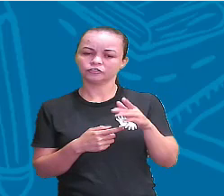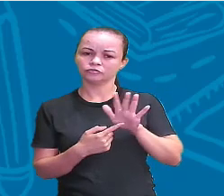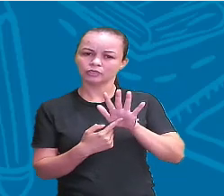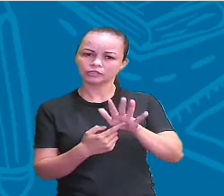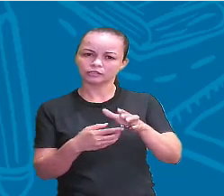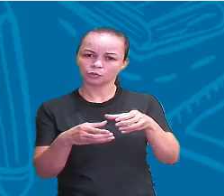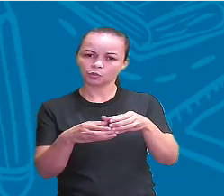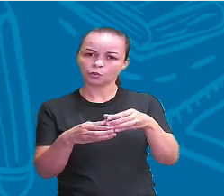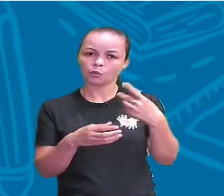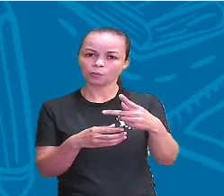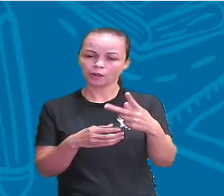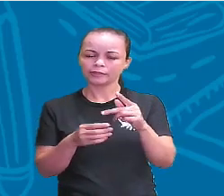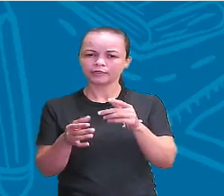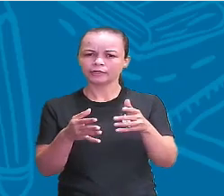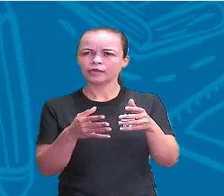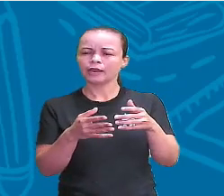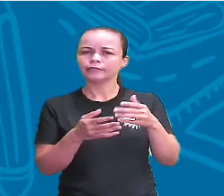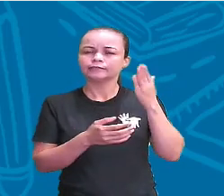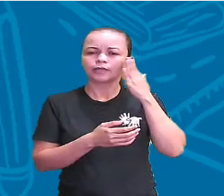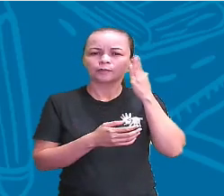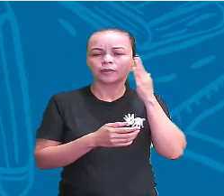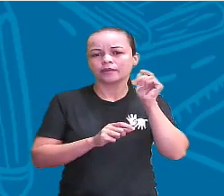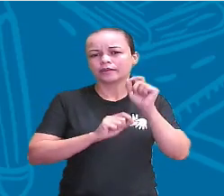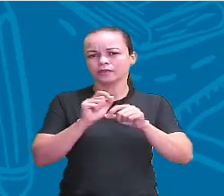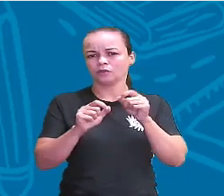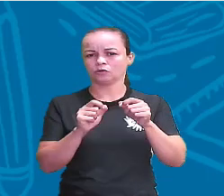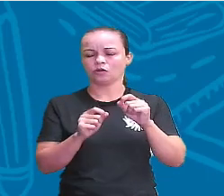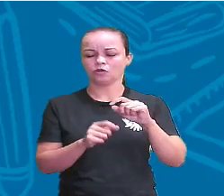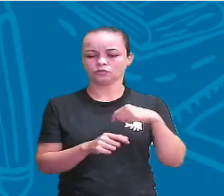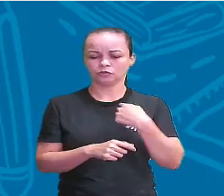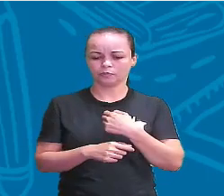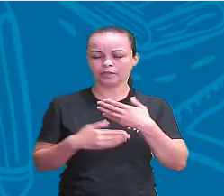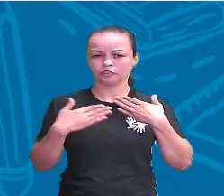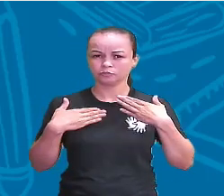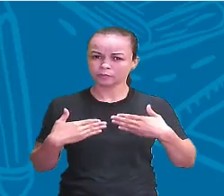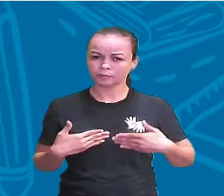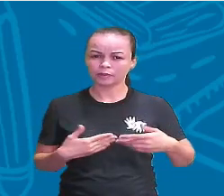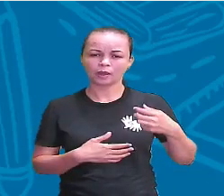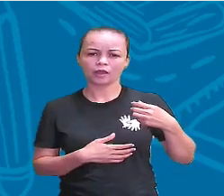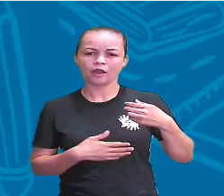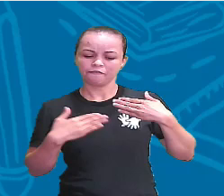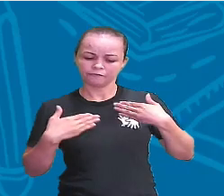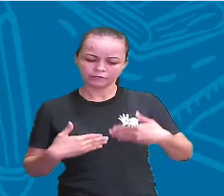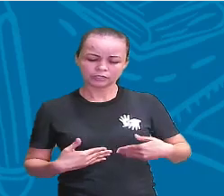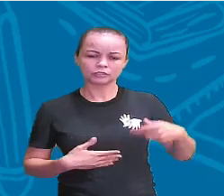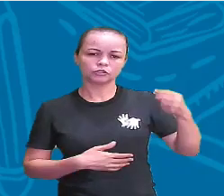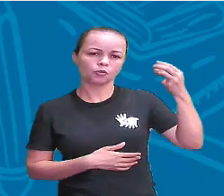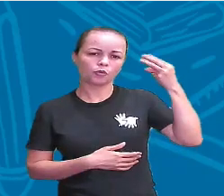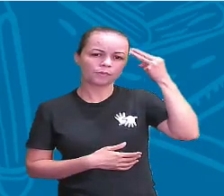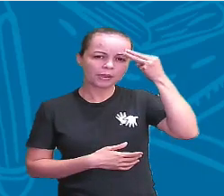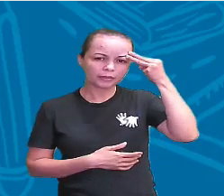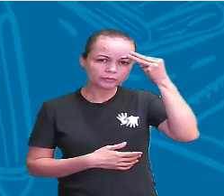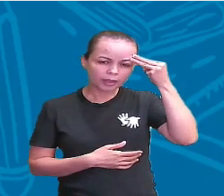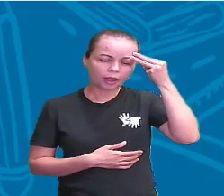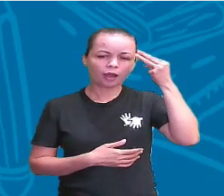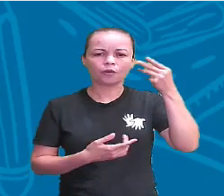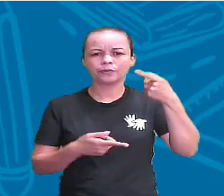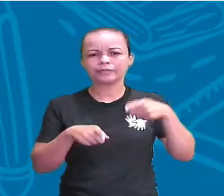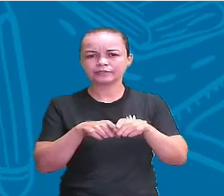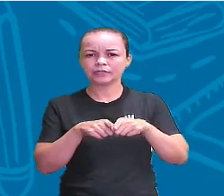gente considerar o nosso bem-estar físico, o bem-estar mental e o bem-estar